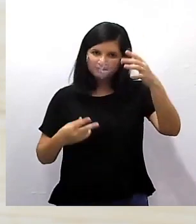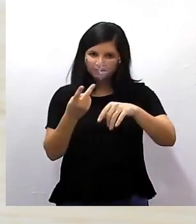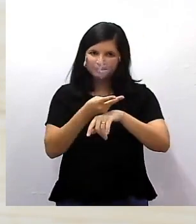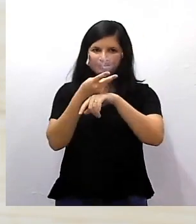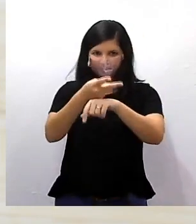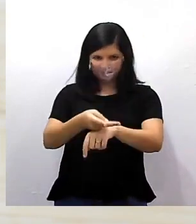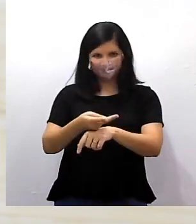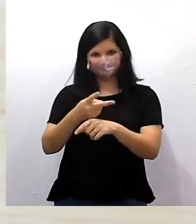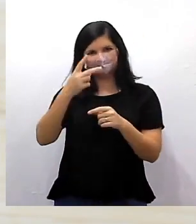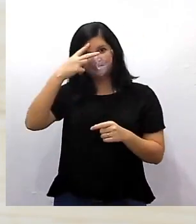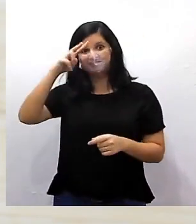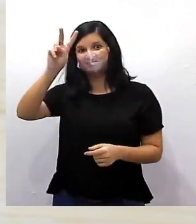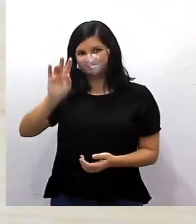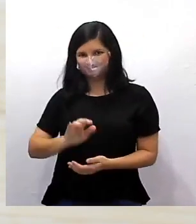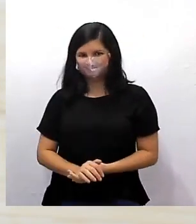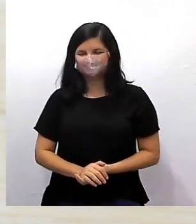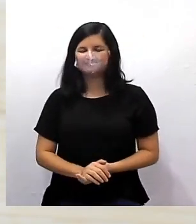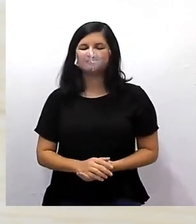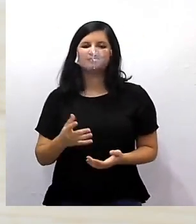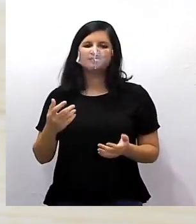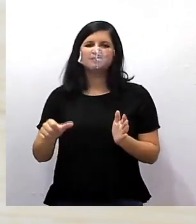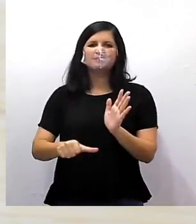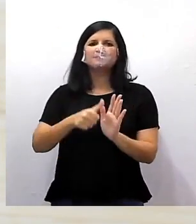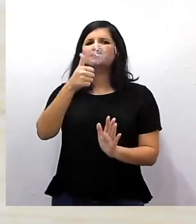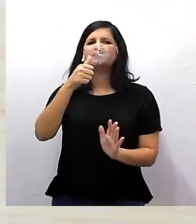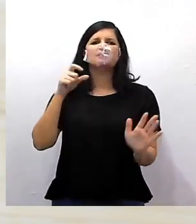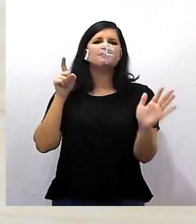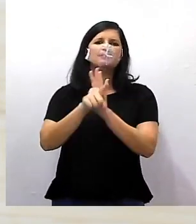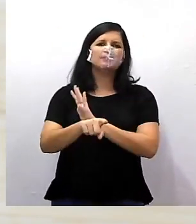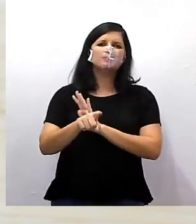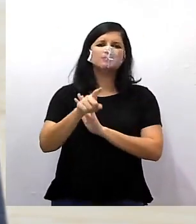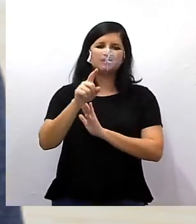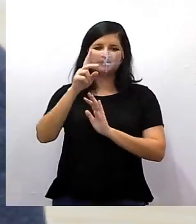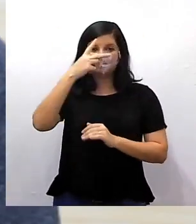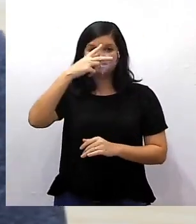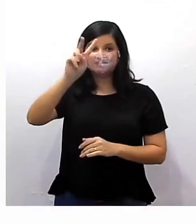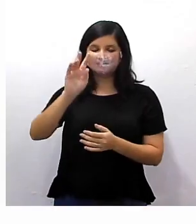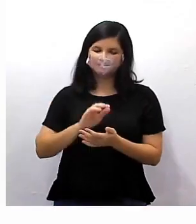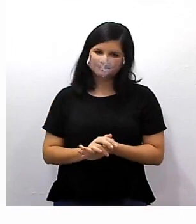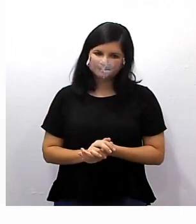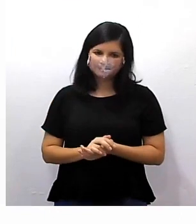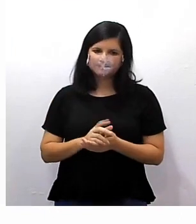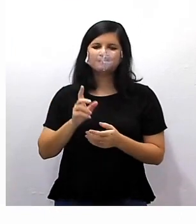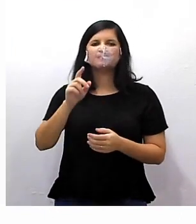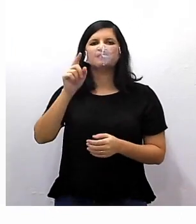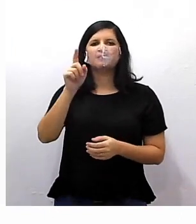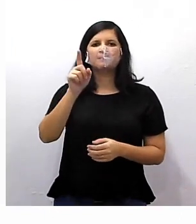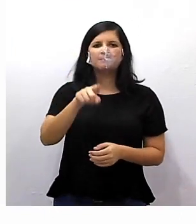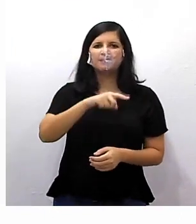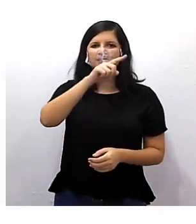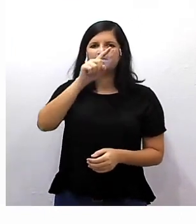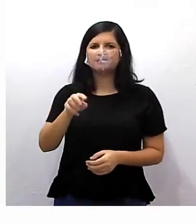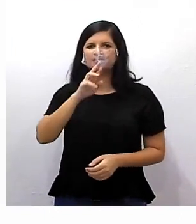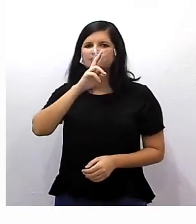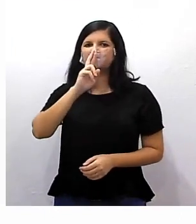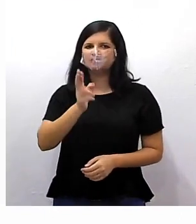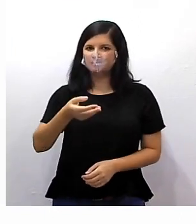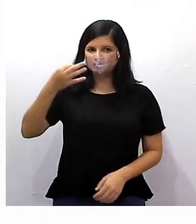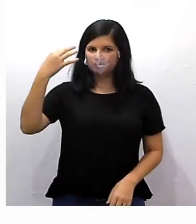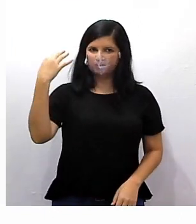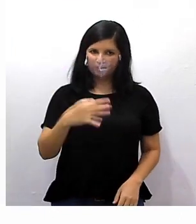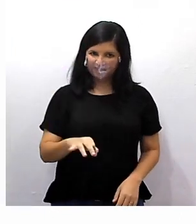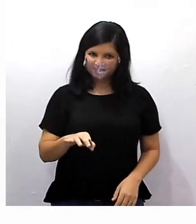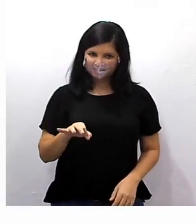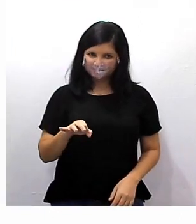Tá certo? Então, vamos analisar a primeira questão a respeito das question tags. A primeira questão diz o seguinte, mark the correct alternative,